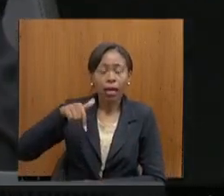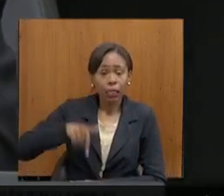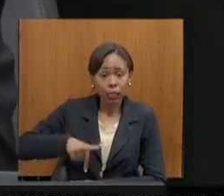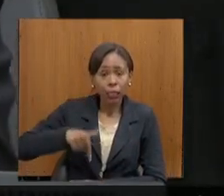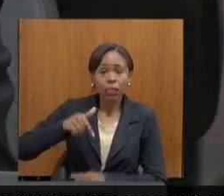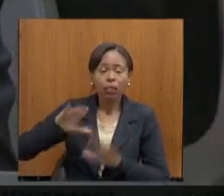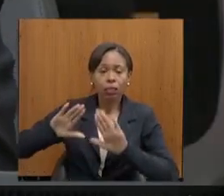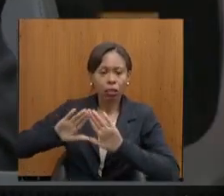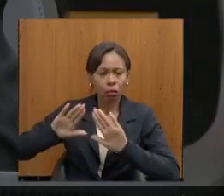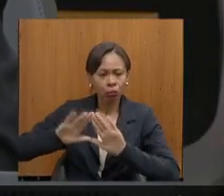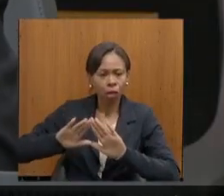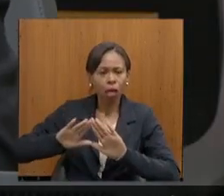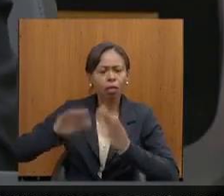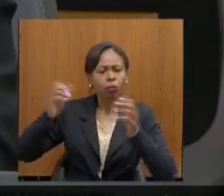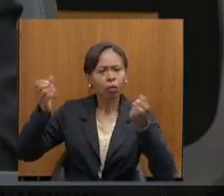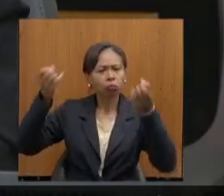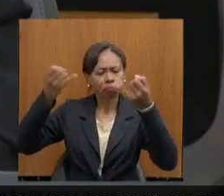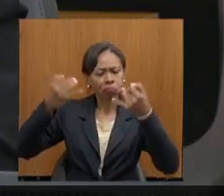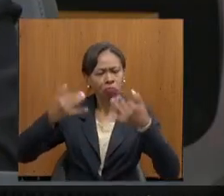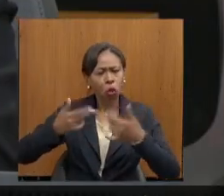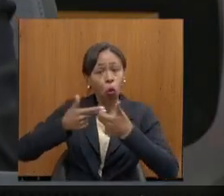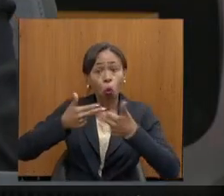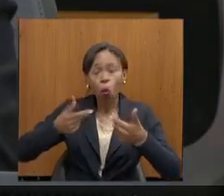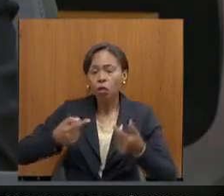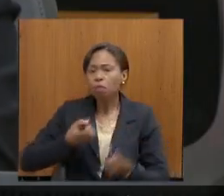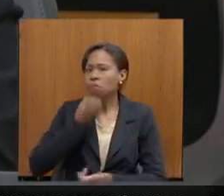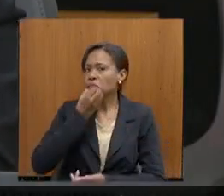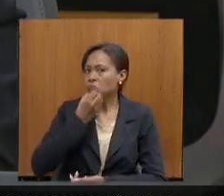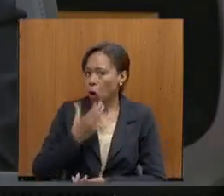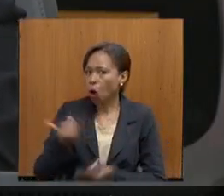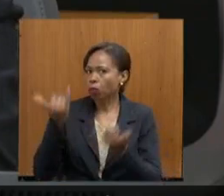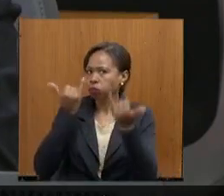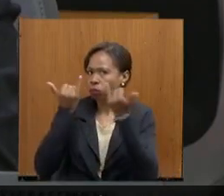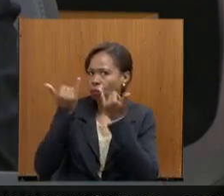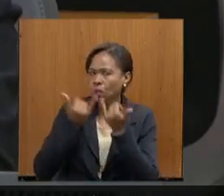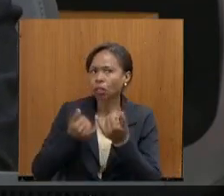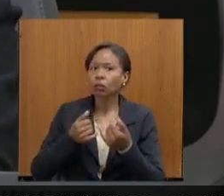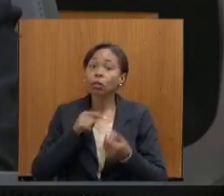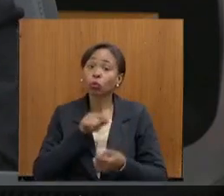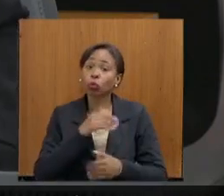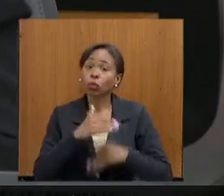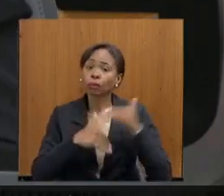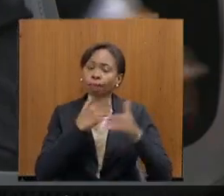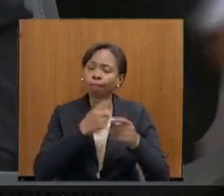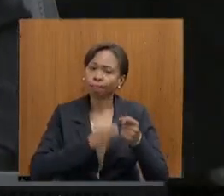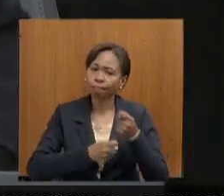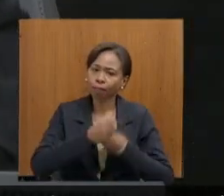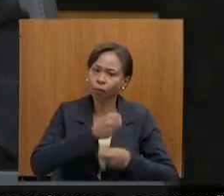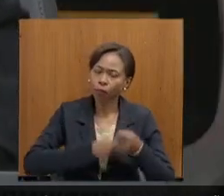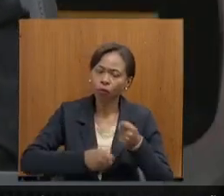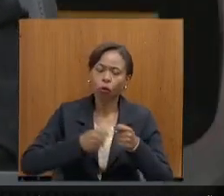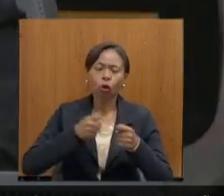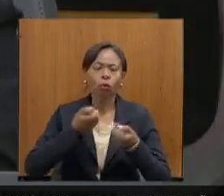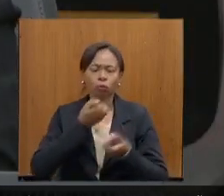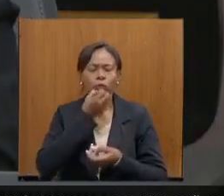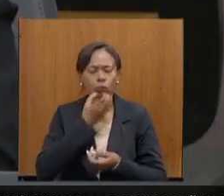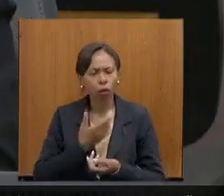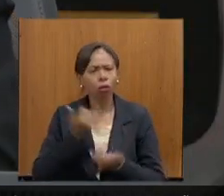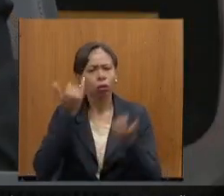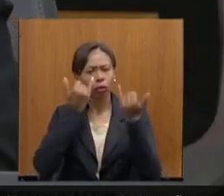Legislativa traz boas notícias e notícias dos o momento econômico em todos os momentos em todos